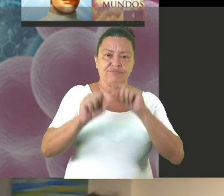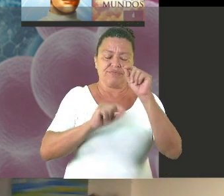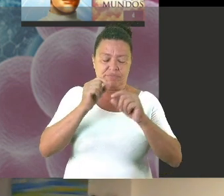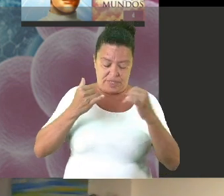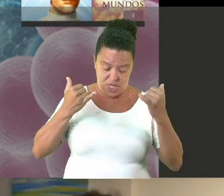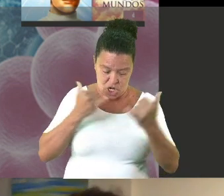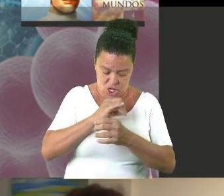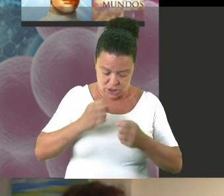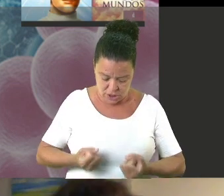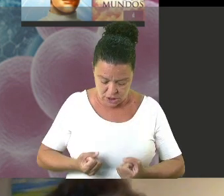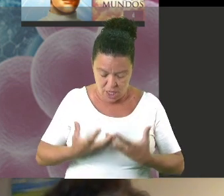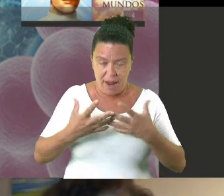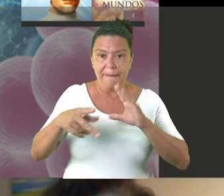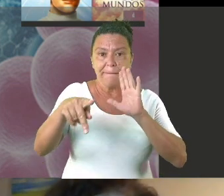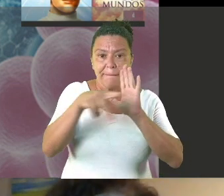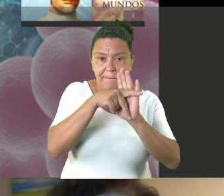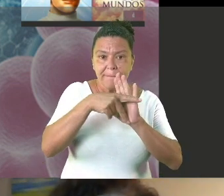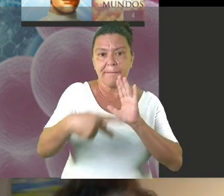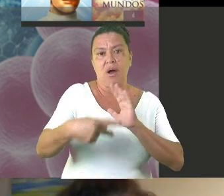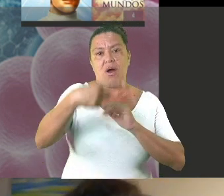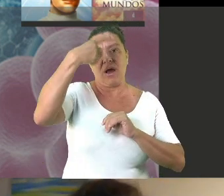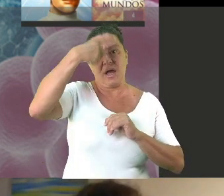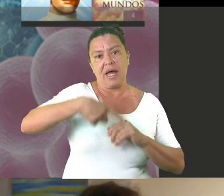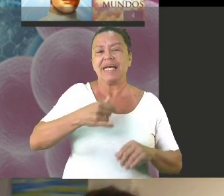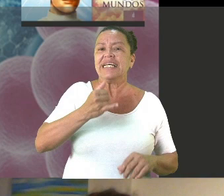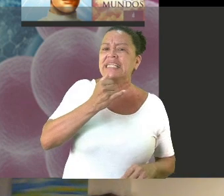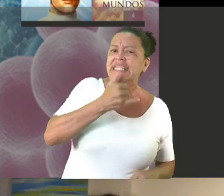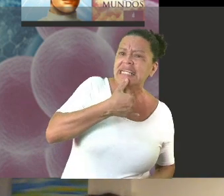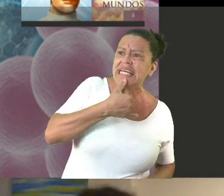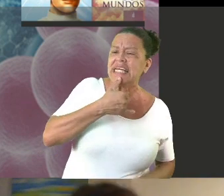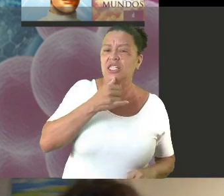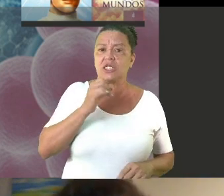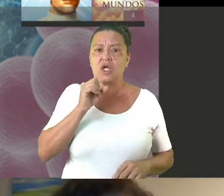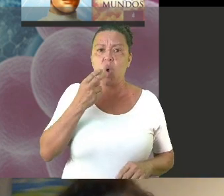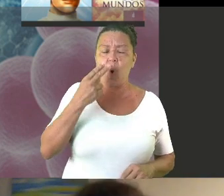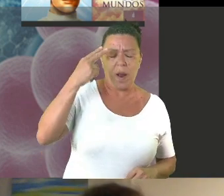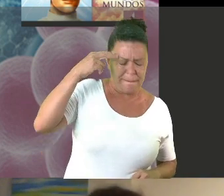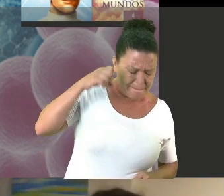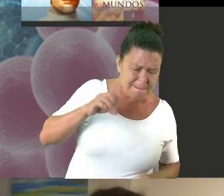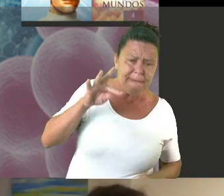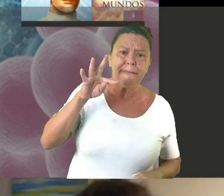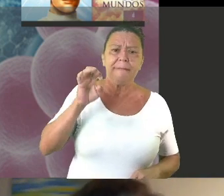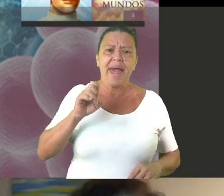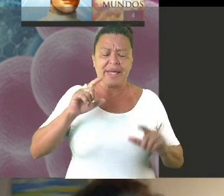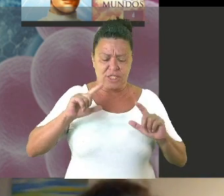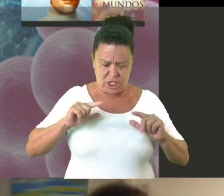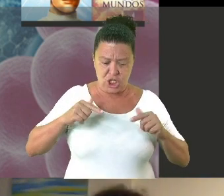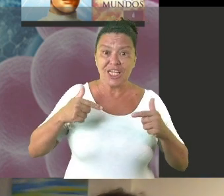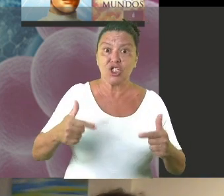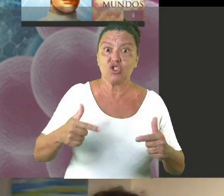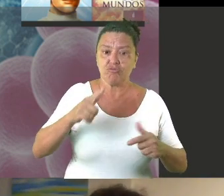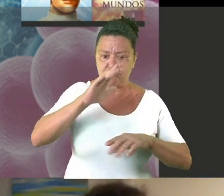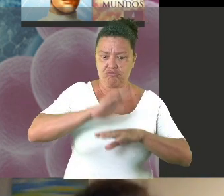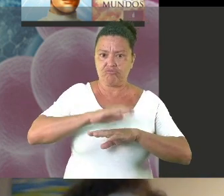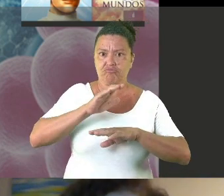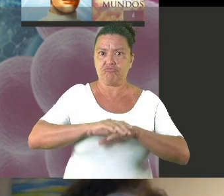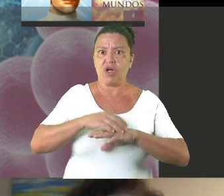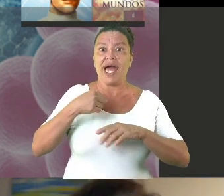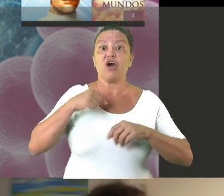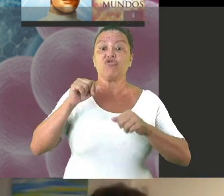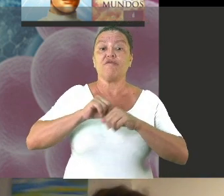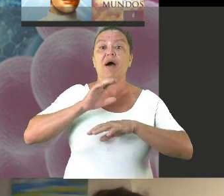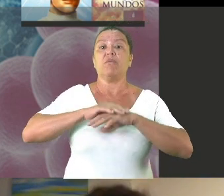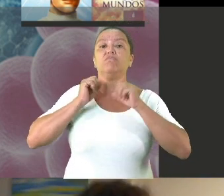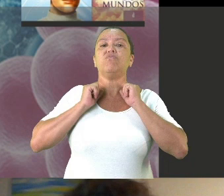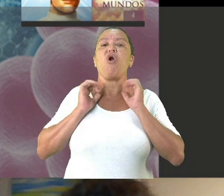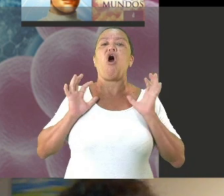emitir com a própria conduta infeliz, com a mente, com as suas atitudes, com aquilo que ele irradia, com aquilo